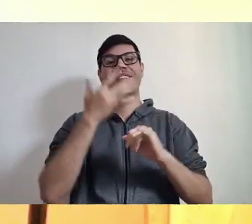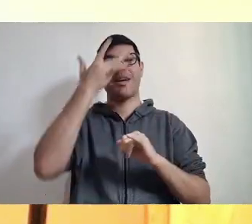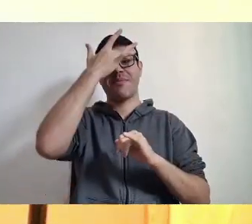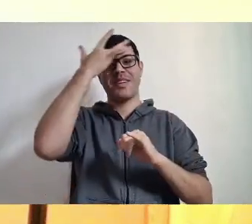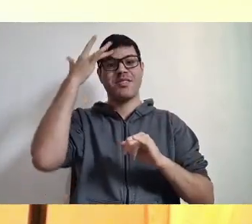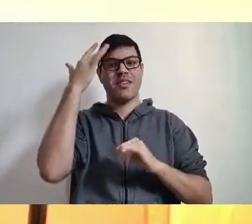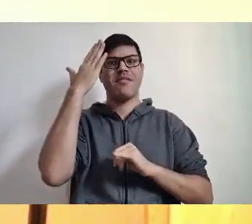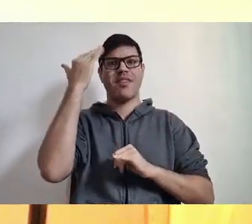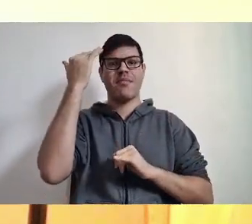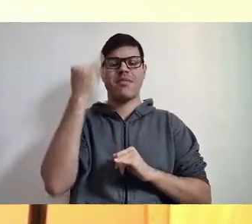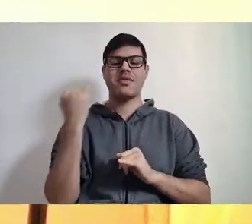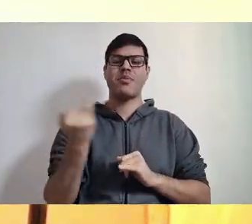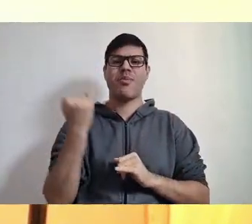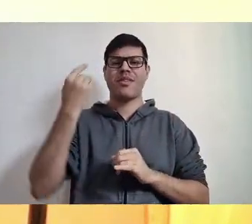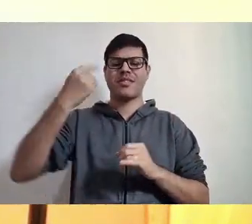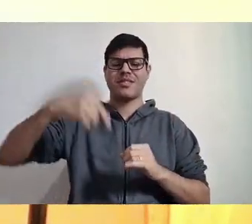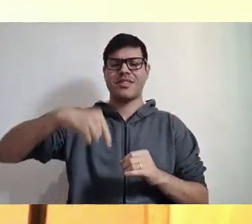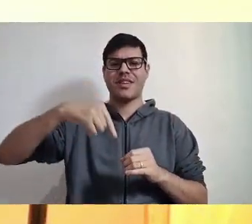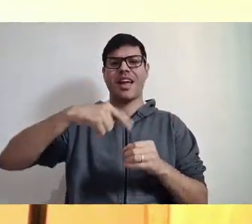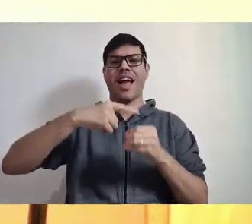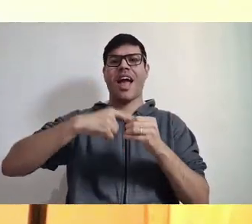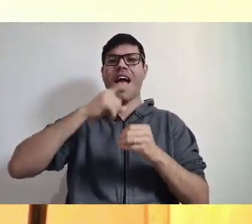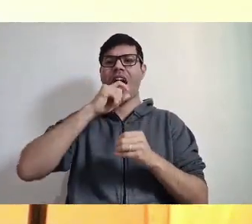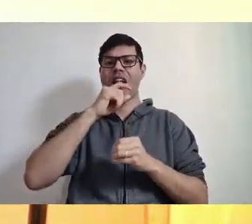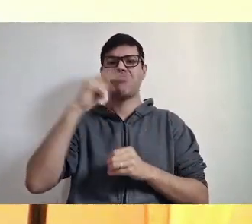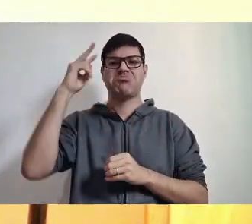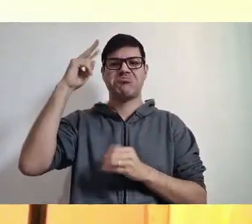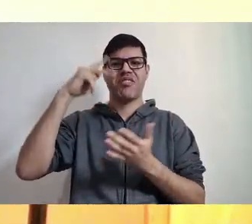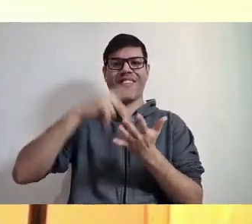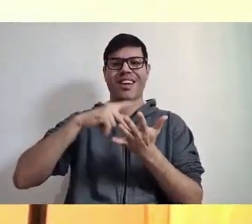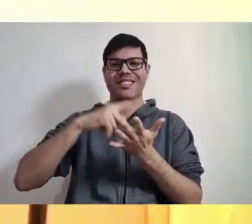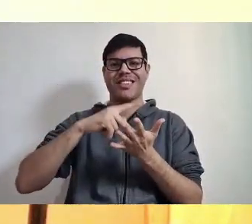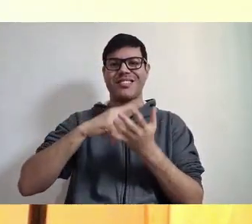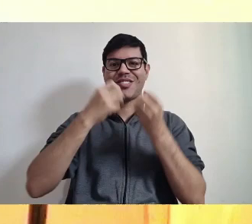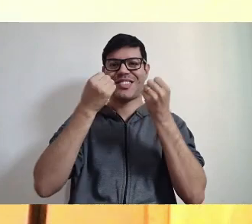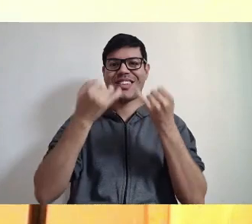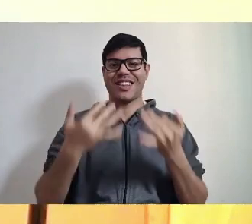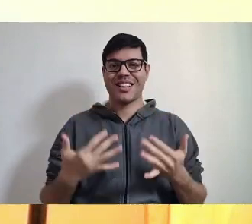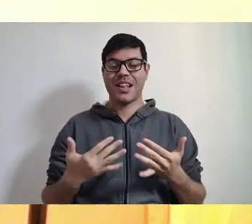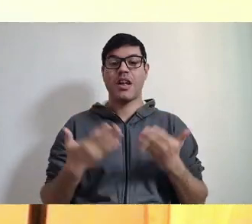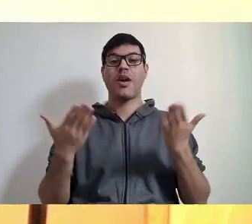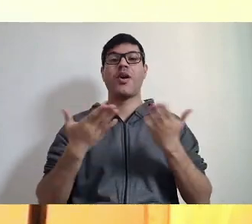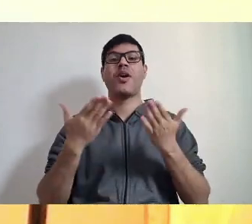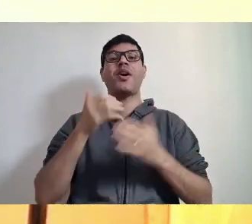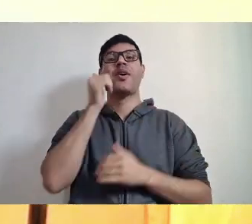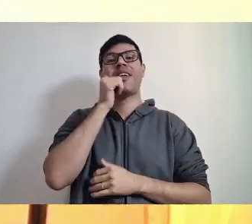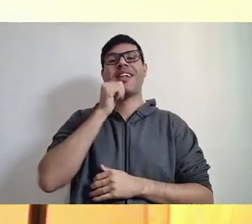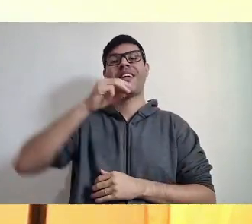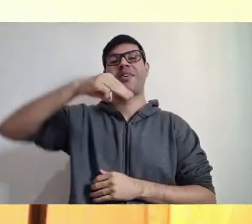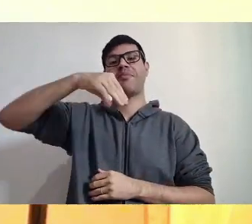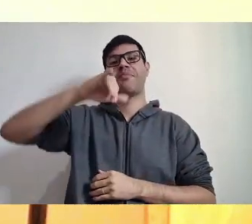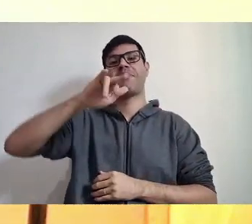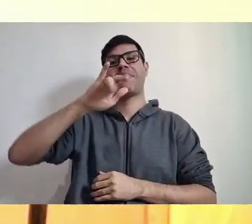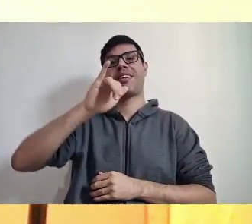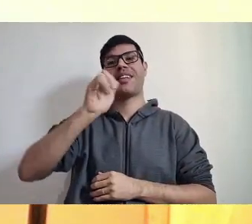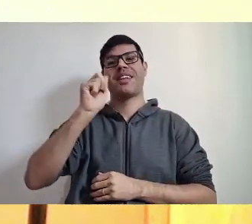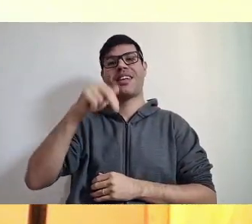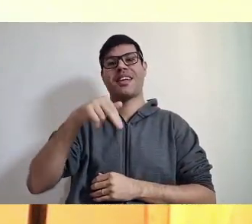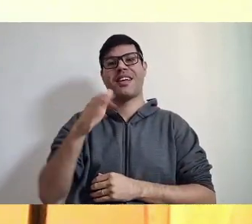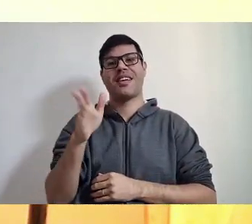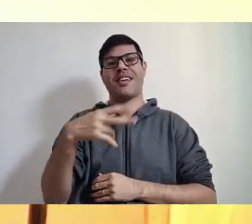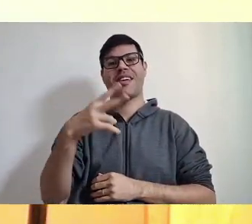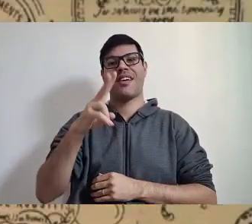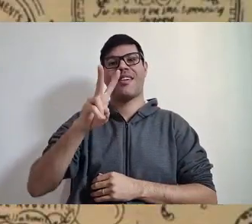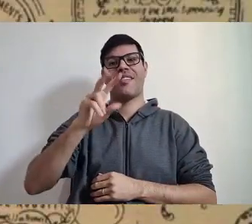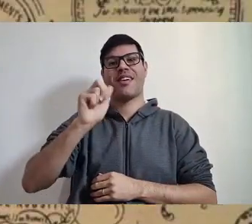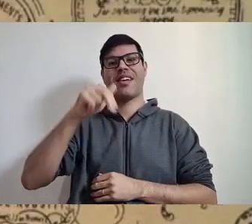de expressão, pessoa que faz parte da história de Araras. E hoje, minha convidada é a Miriam Vanessa. Prazer ter você aqui,